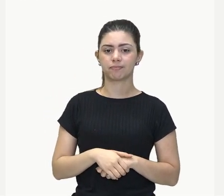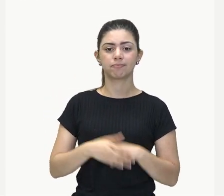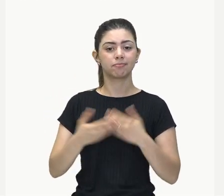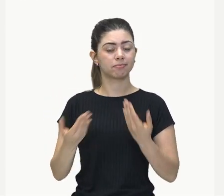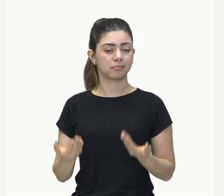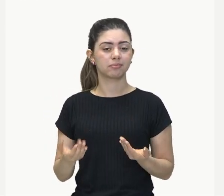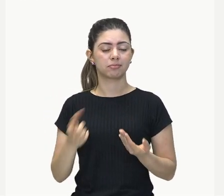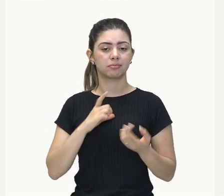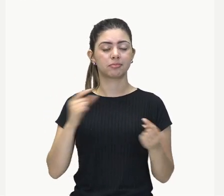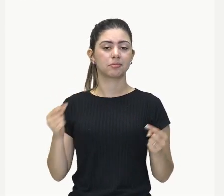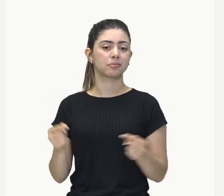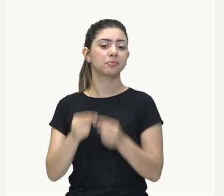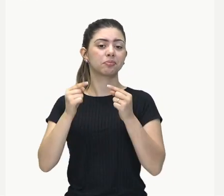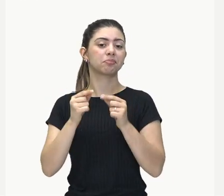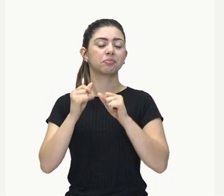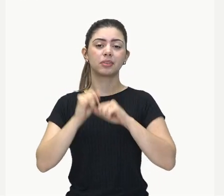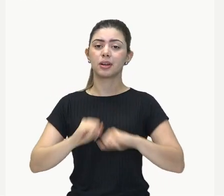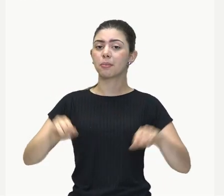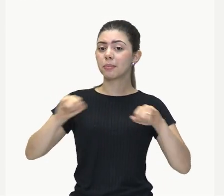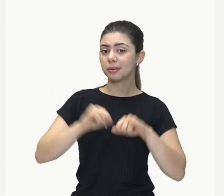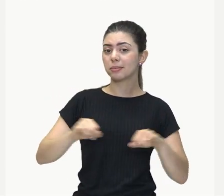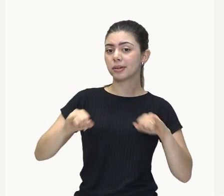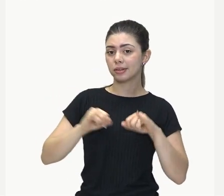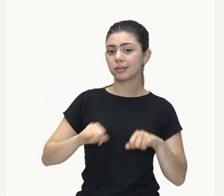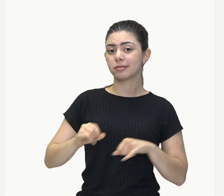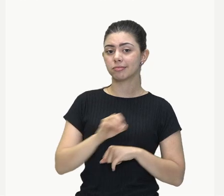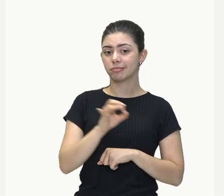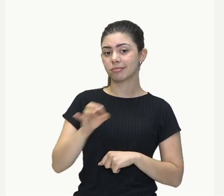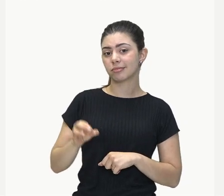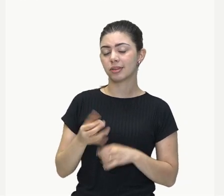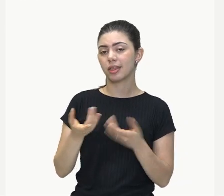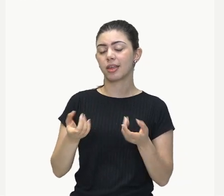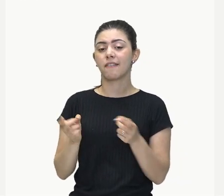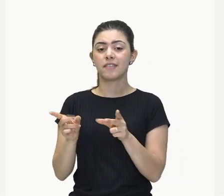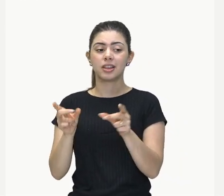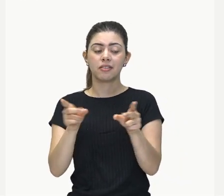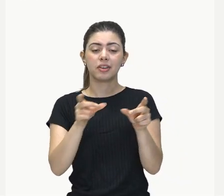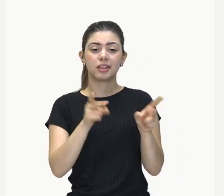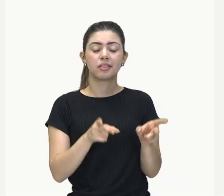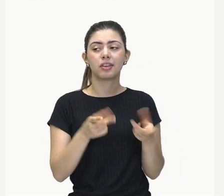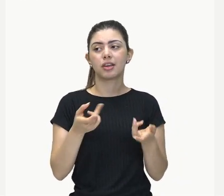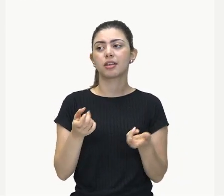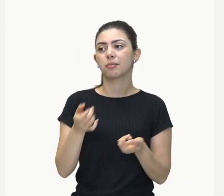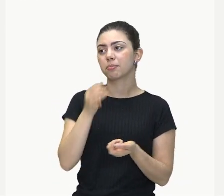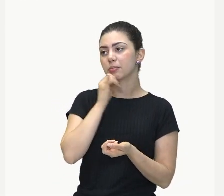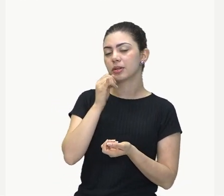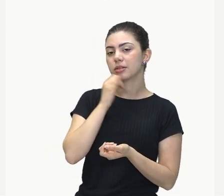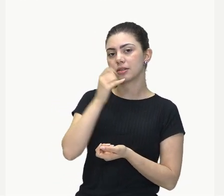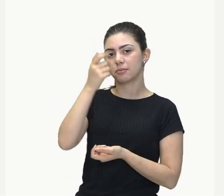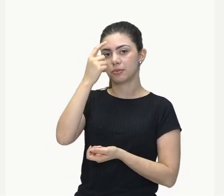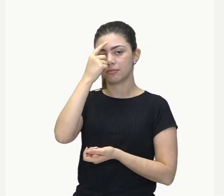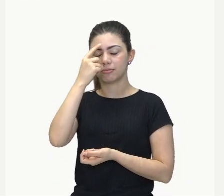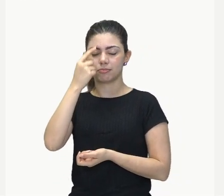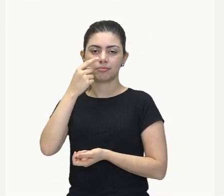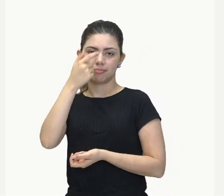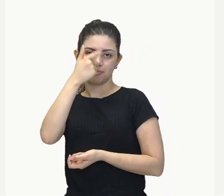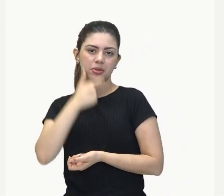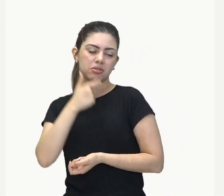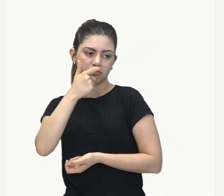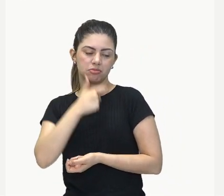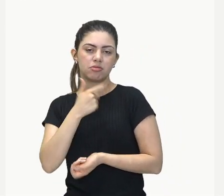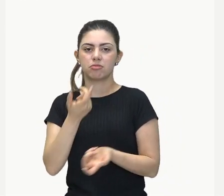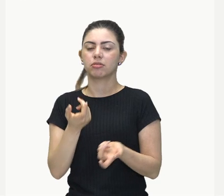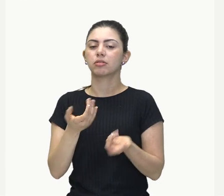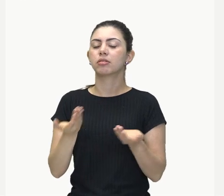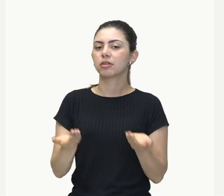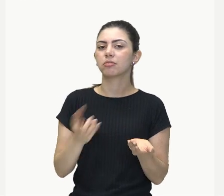a propagandas, né, a vendas de imagens, direitos de mídia. Tudo